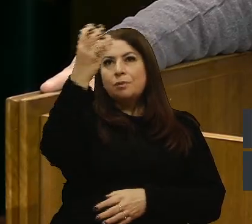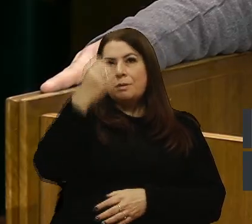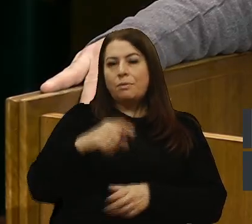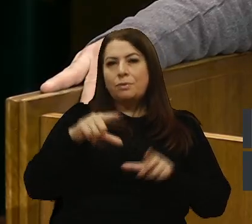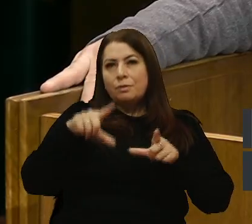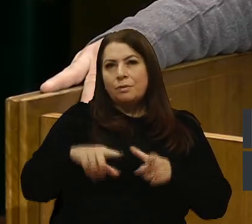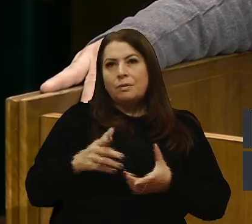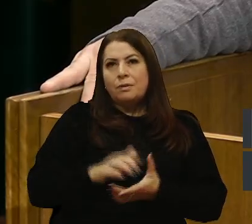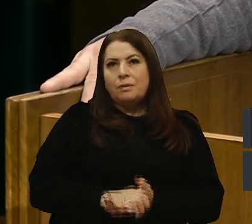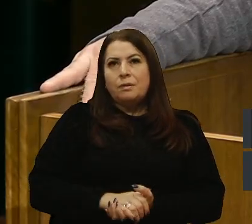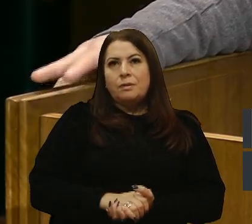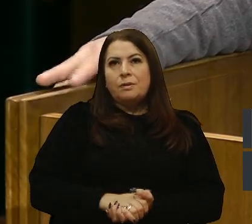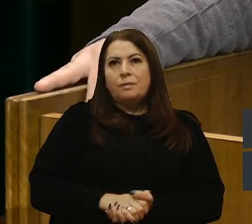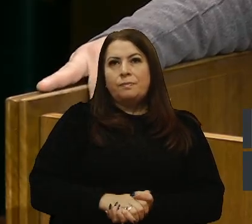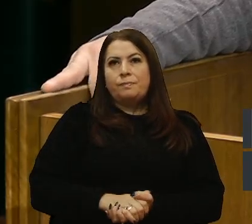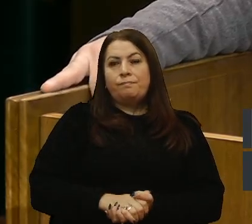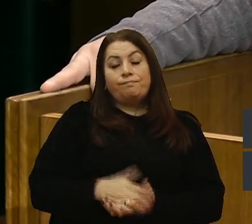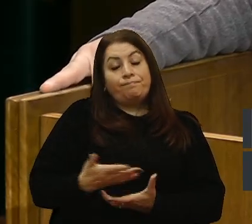local.